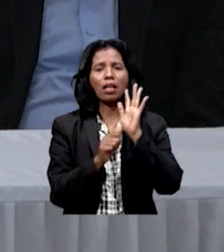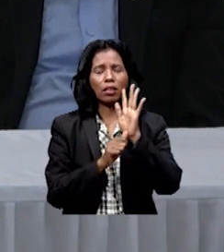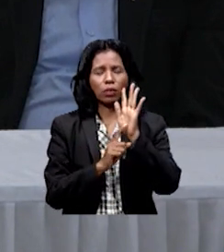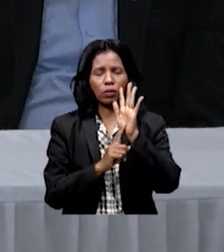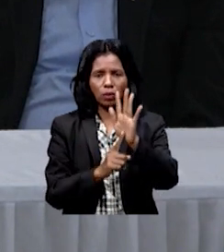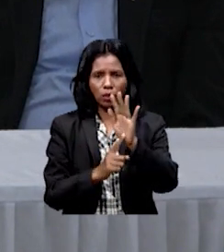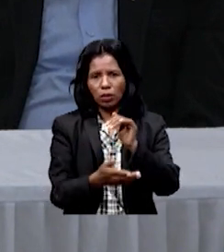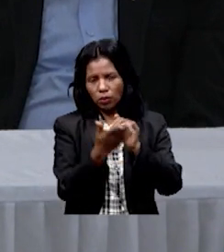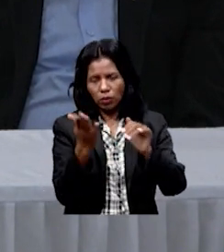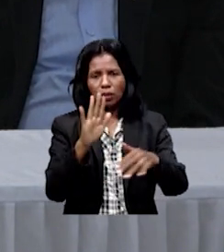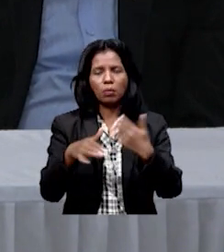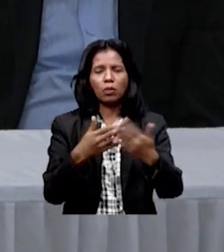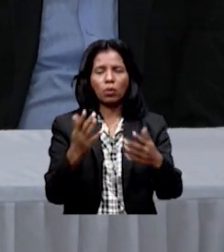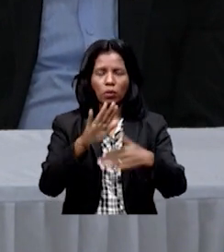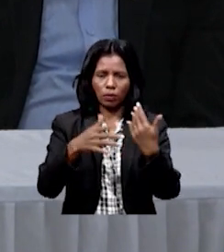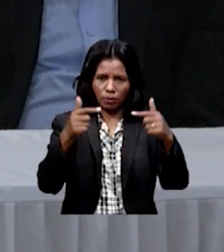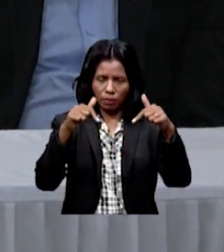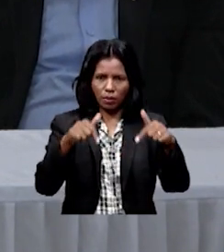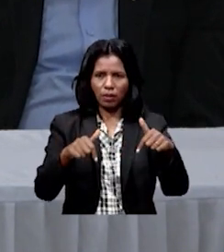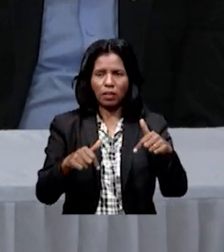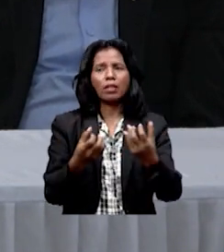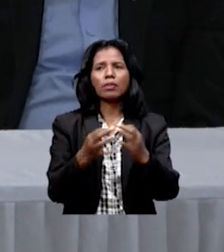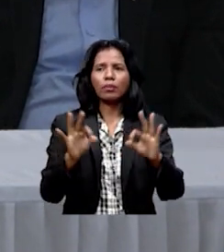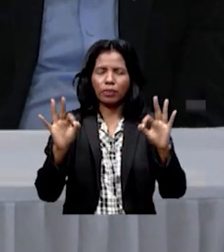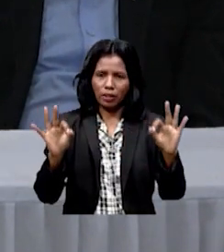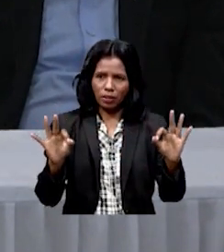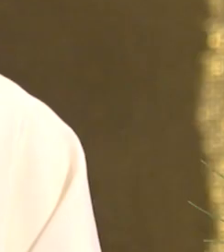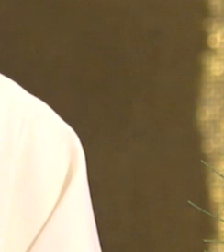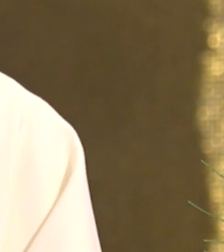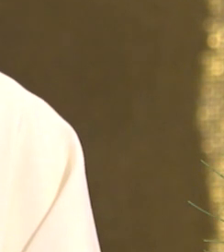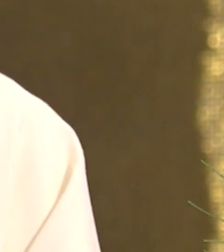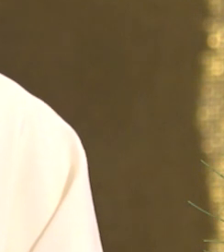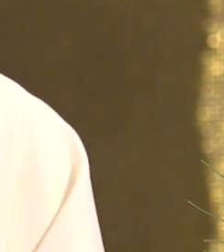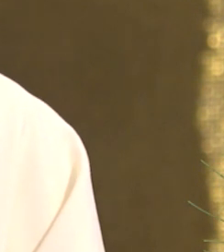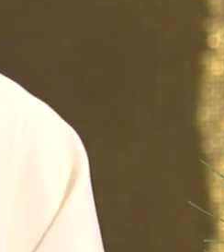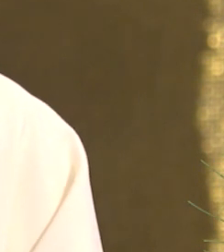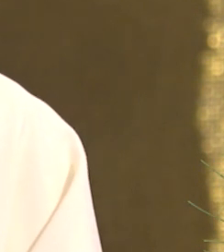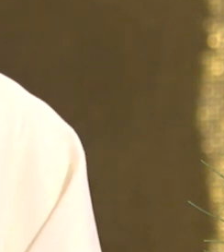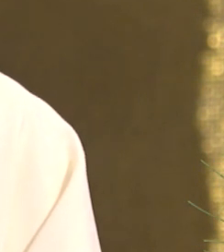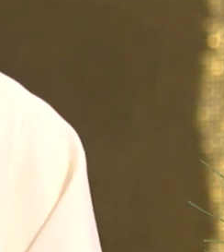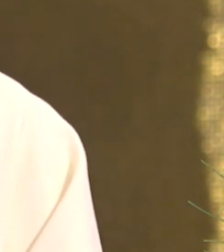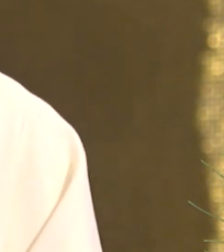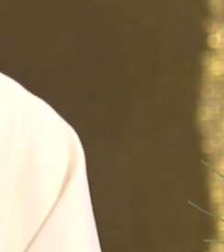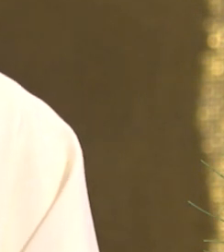Bispo Leandro substitui saudoso Dom Basílio do Nascimento Nebehacoto Is e a Tinan Rihunrua